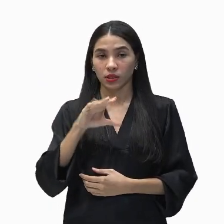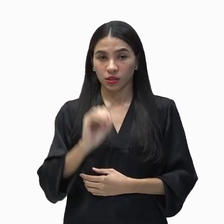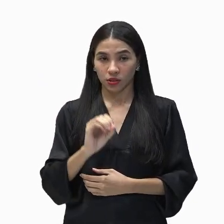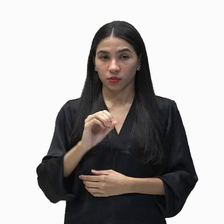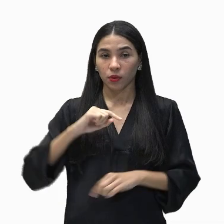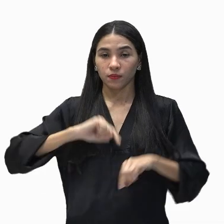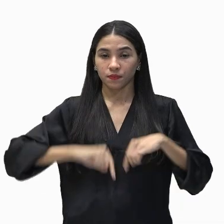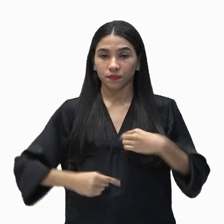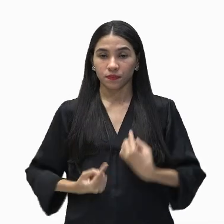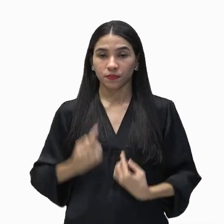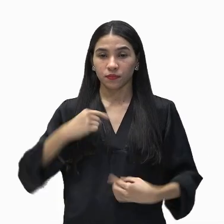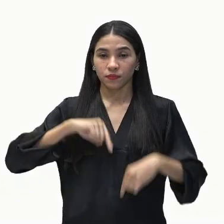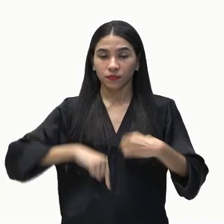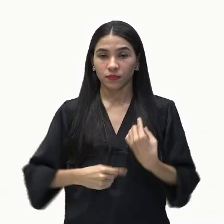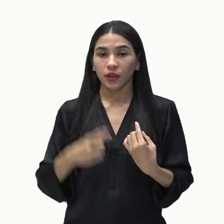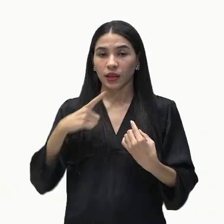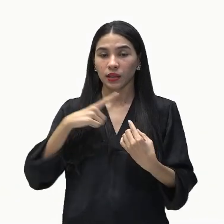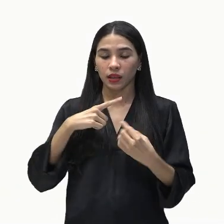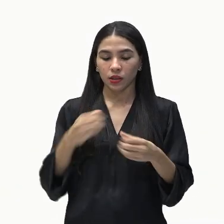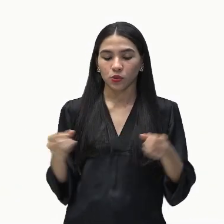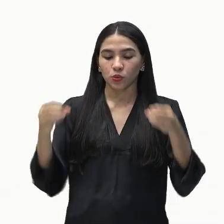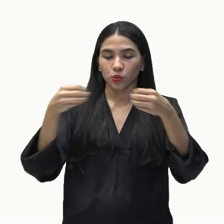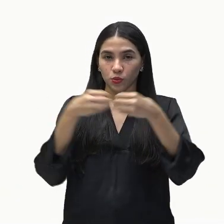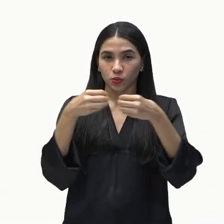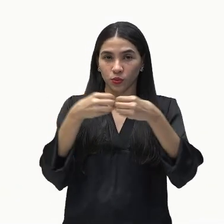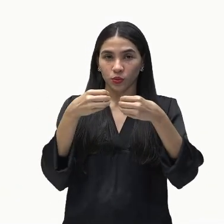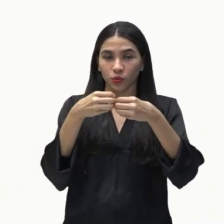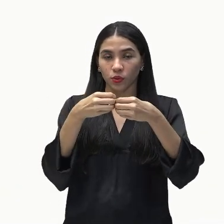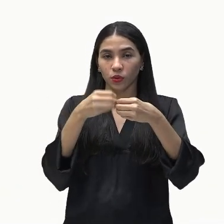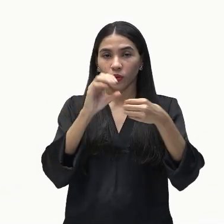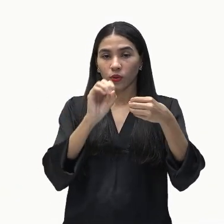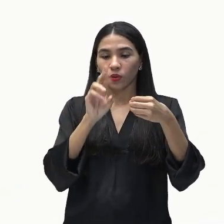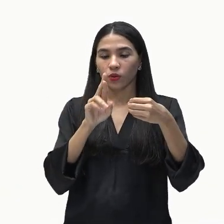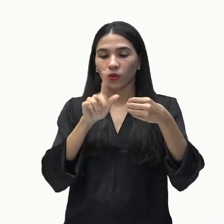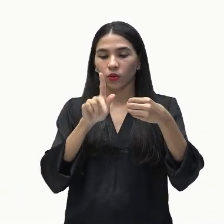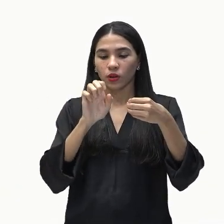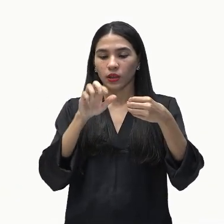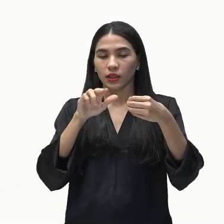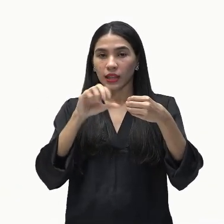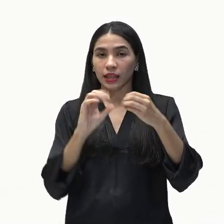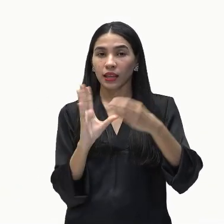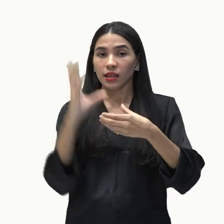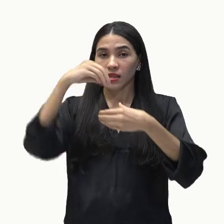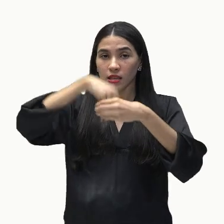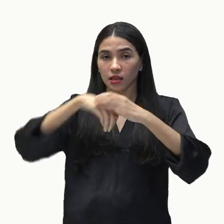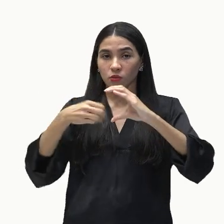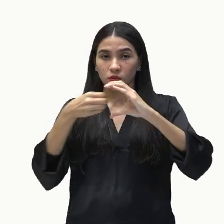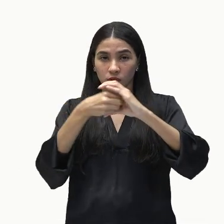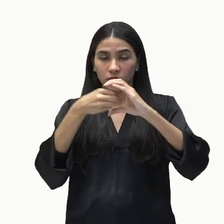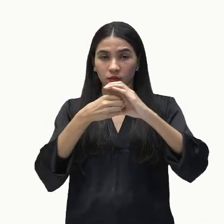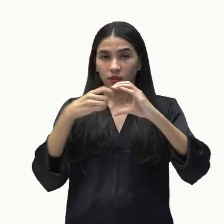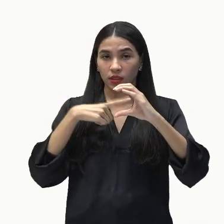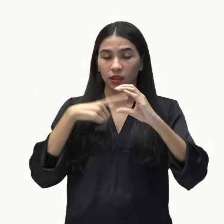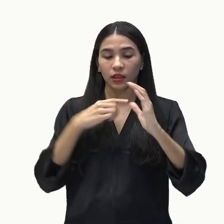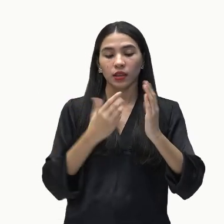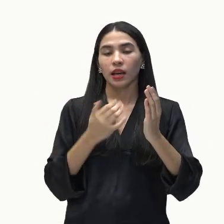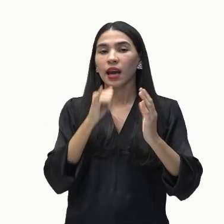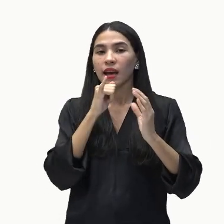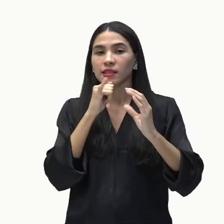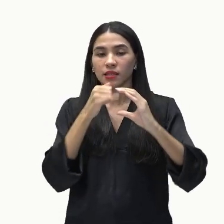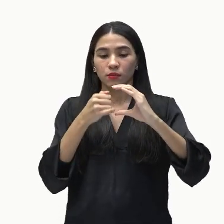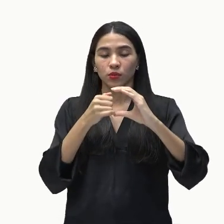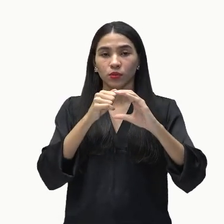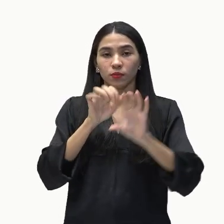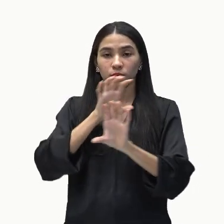feito com a participação das organelas dentro dessa unidade chamada célula, ele é classificado aqui no nosso esquema